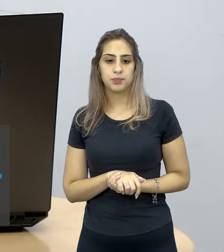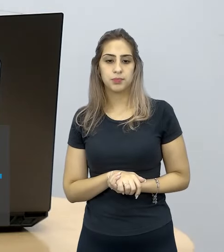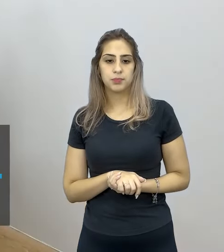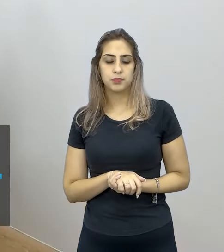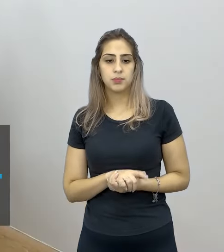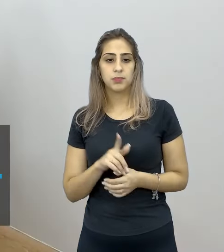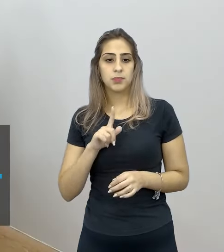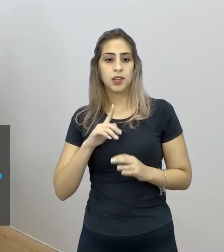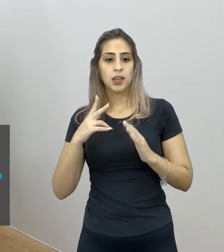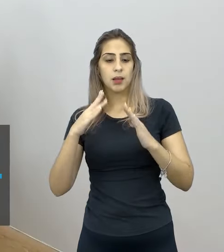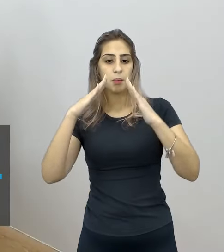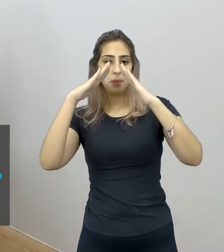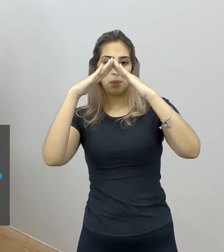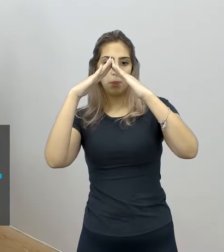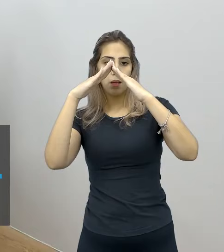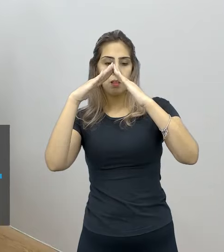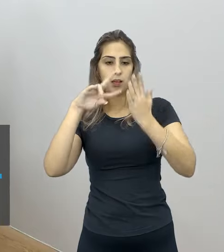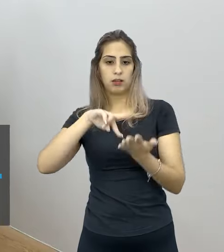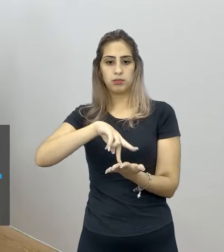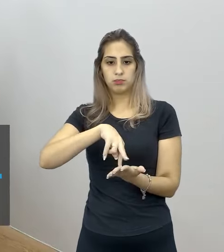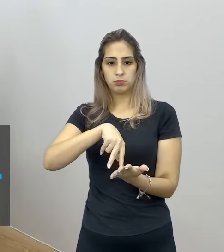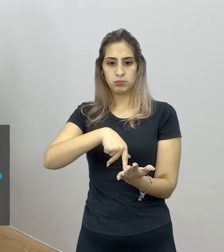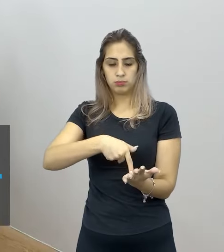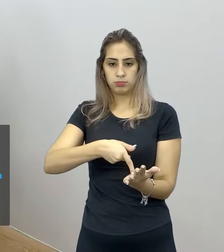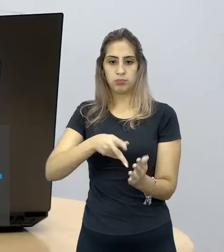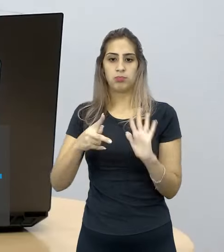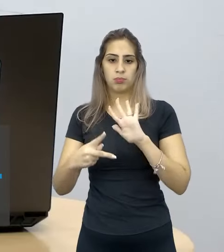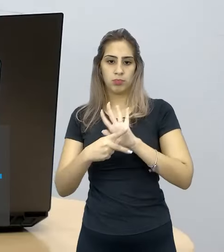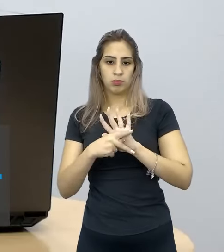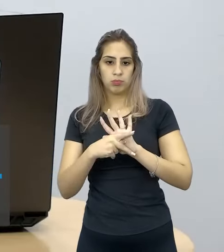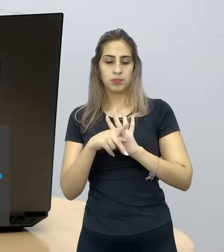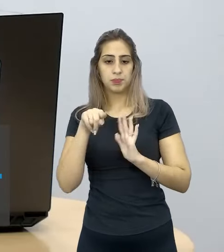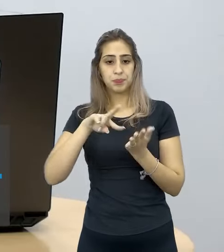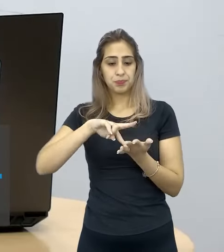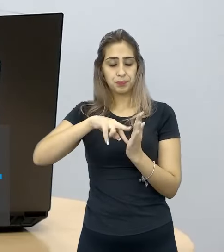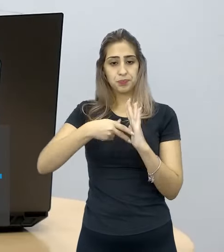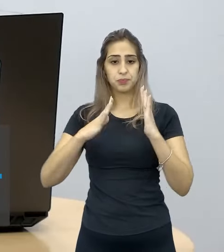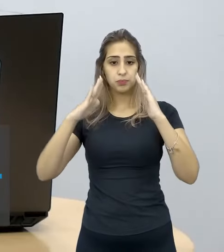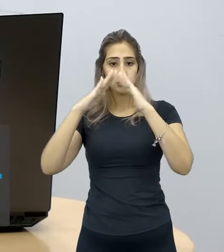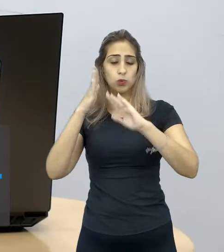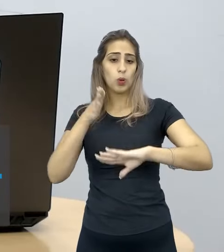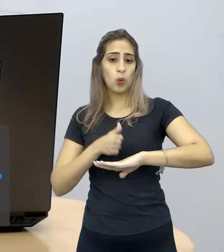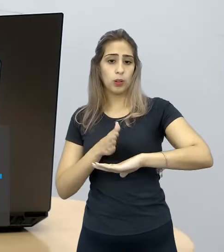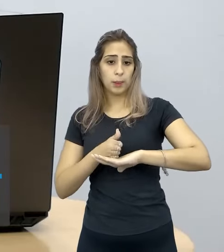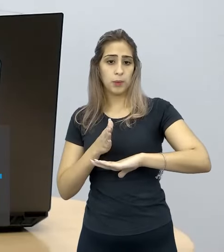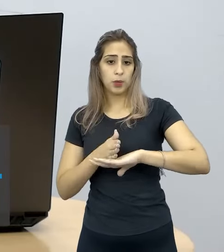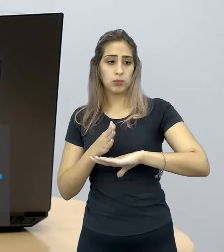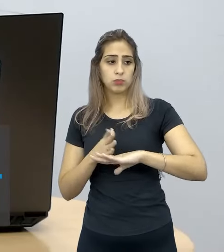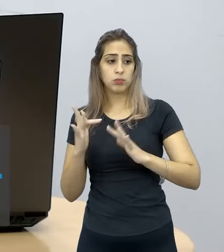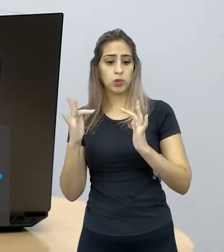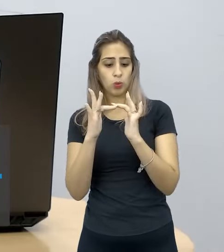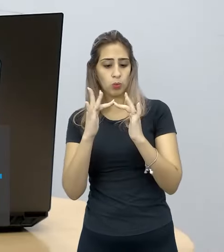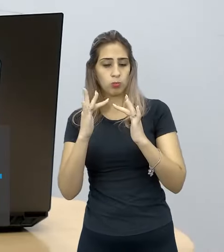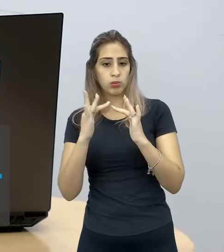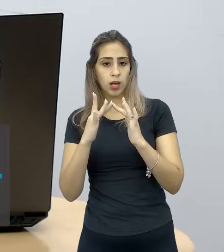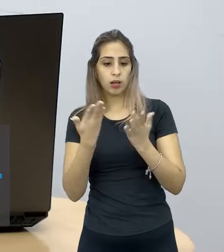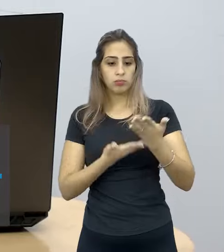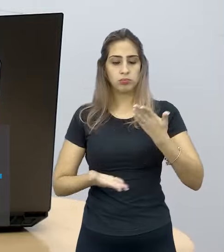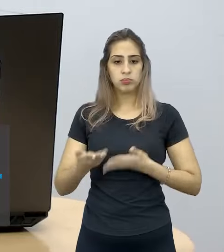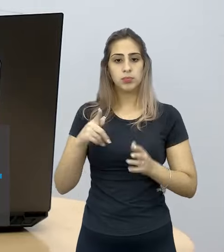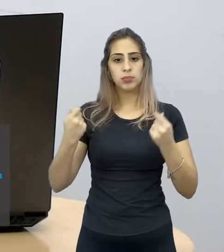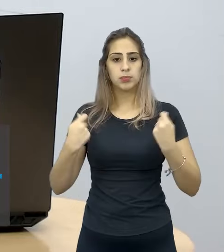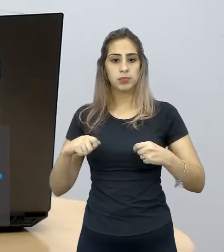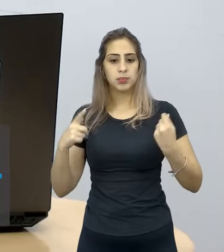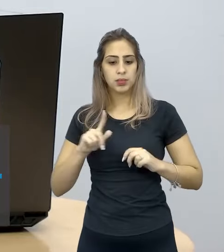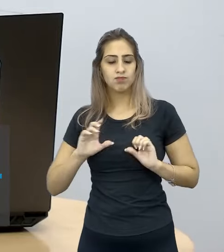de balé, né? Do balé, e Circo de Solé, isso que eu tava querendo lembrar. Mas o balé contemporâneo, contato e improvisação, que precisa